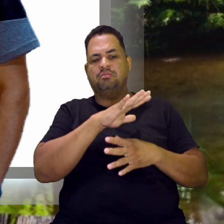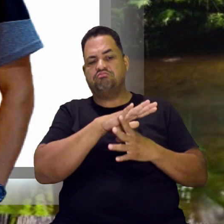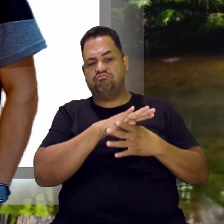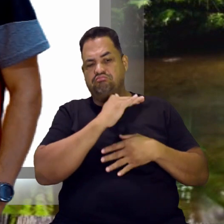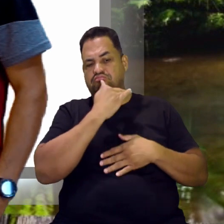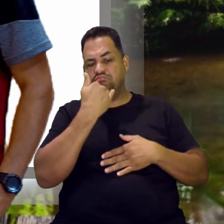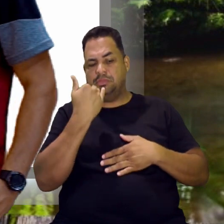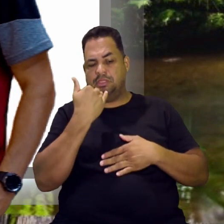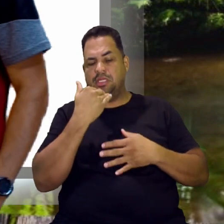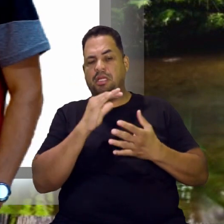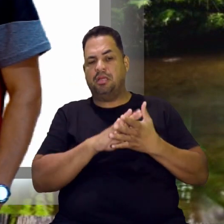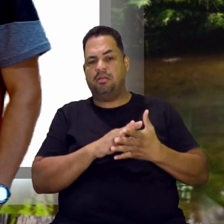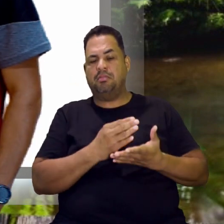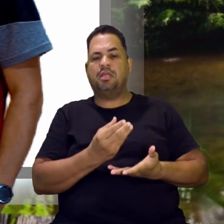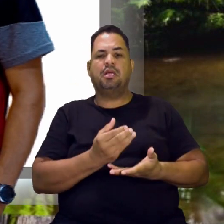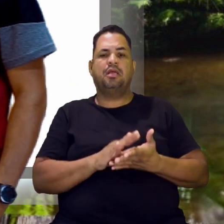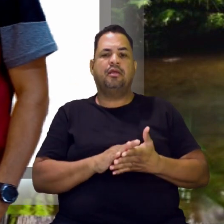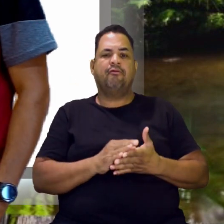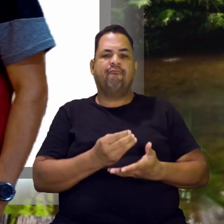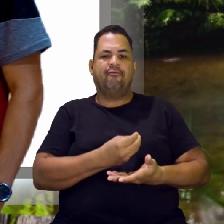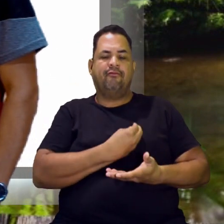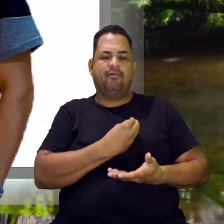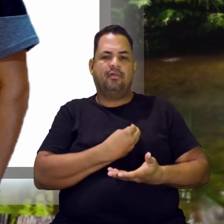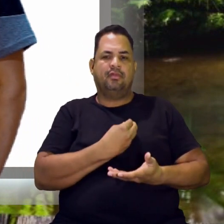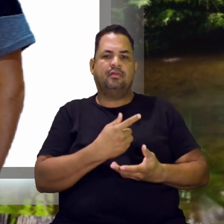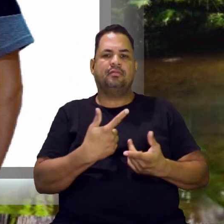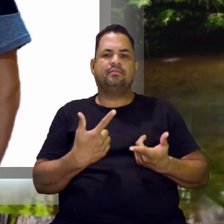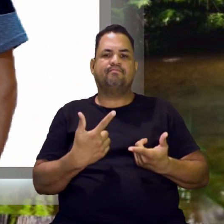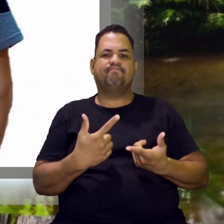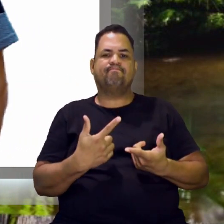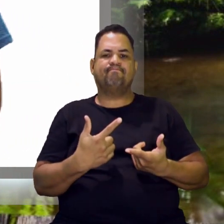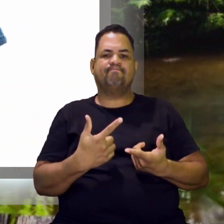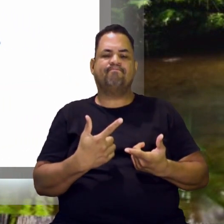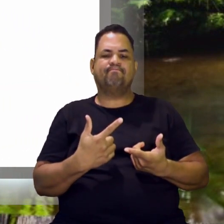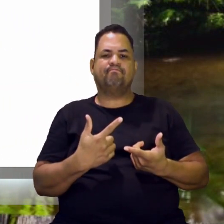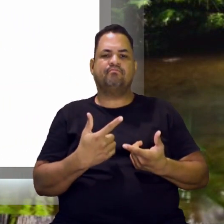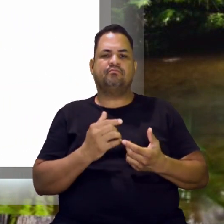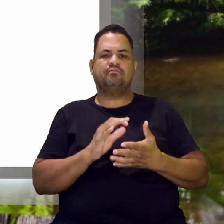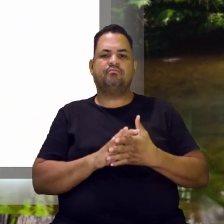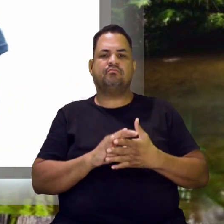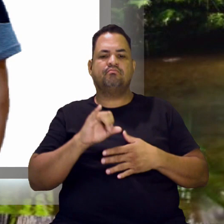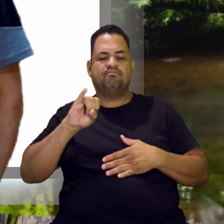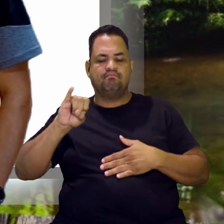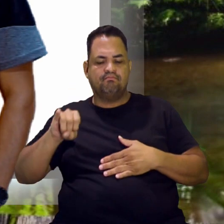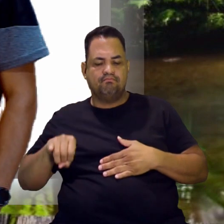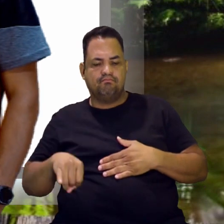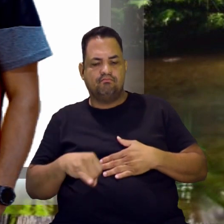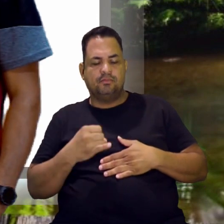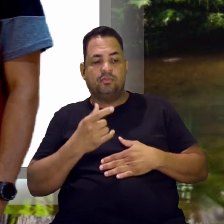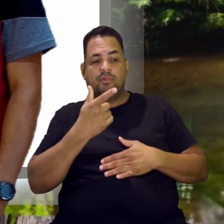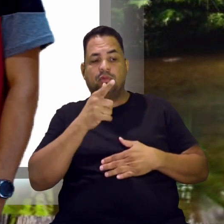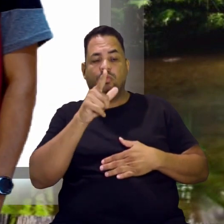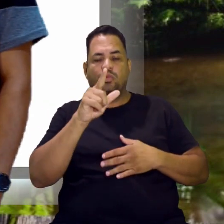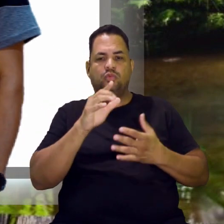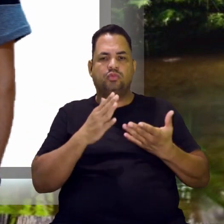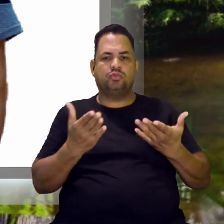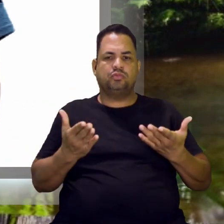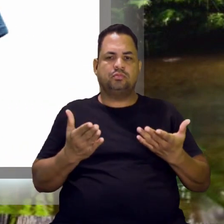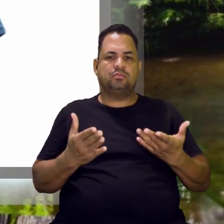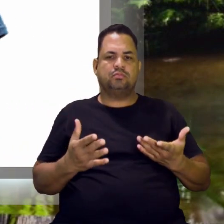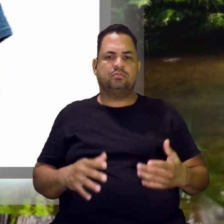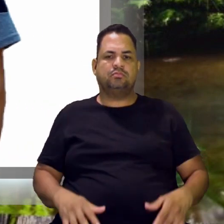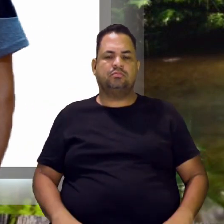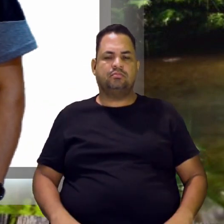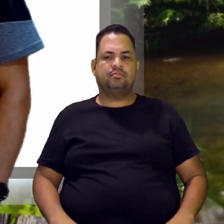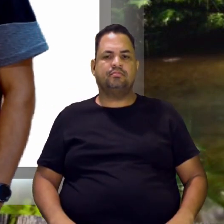para sobreviver, vão precisar, muitas vezes, se aproveitar da ação do outro, mesmo que não